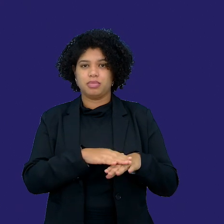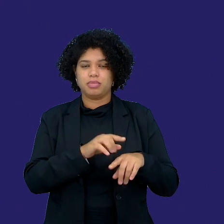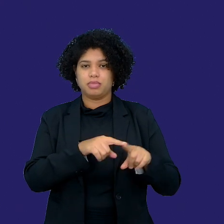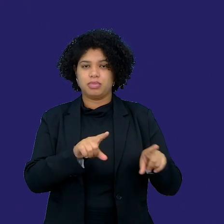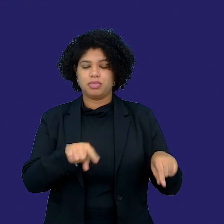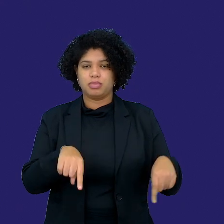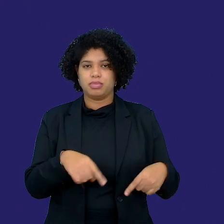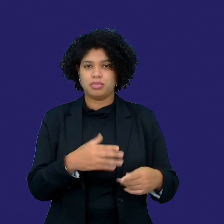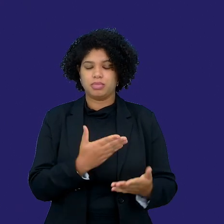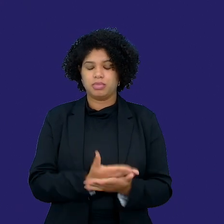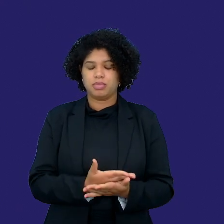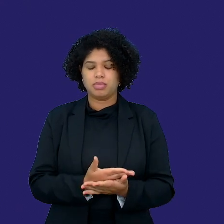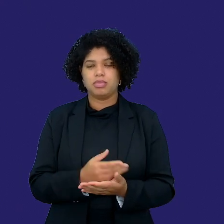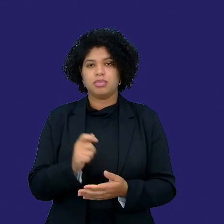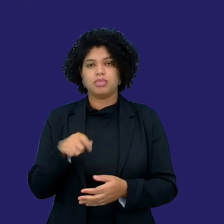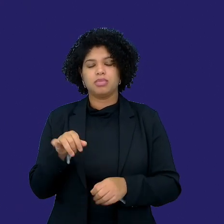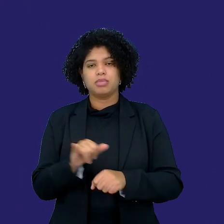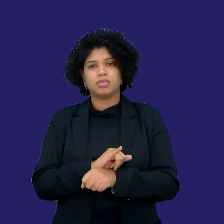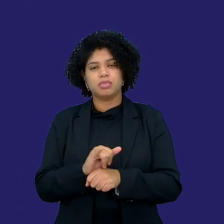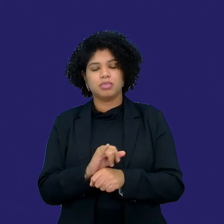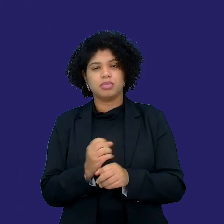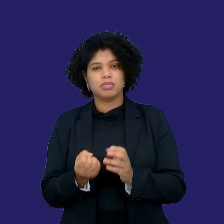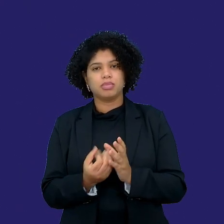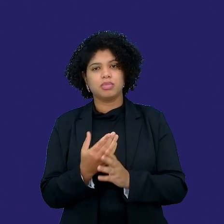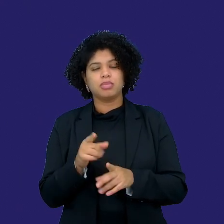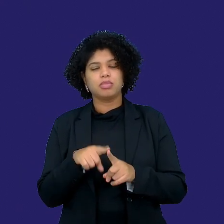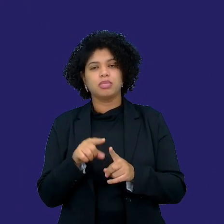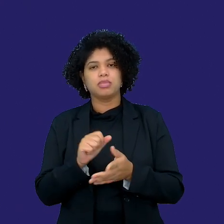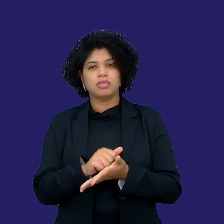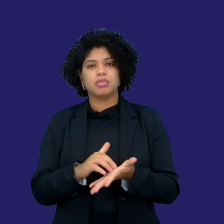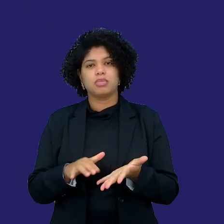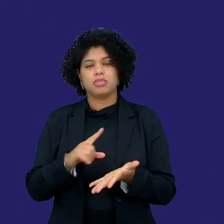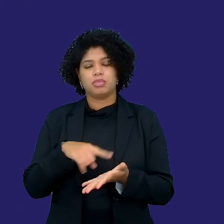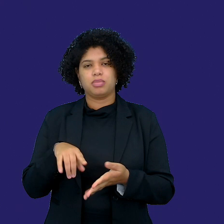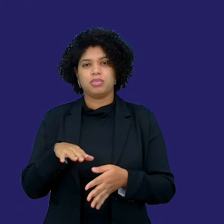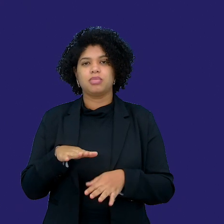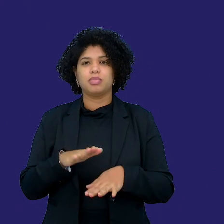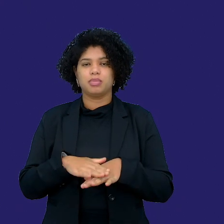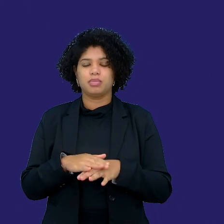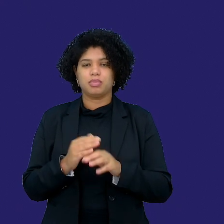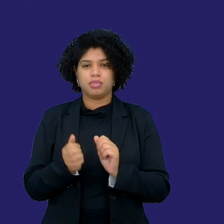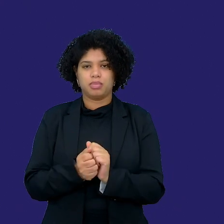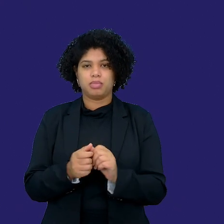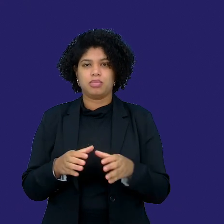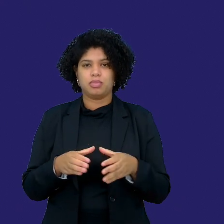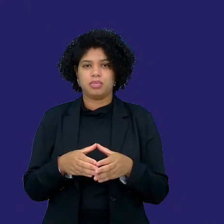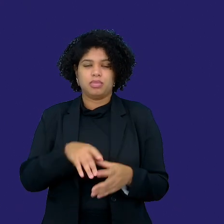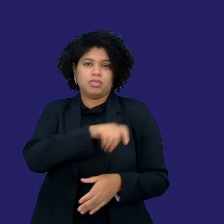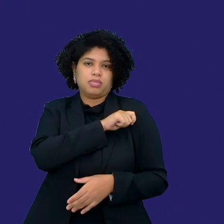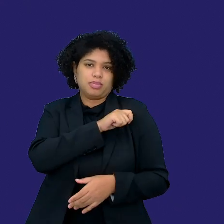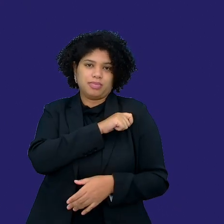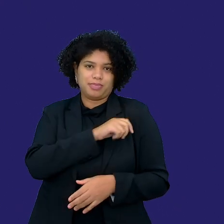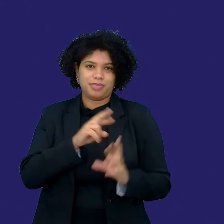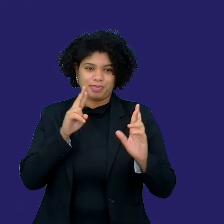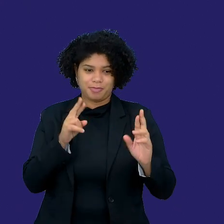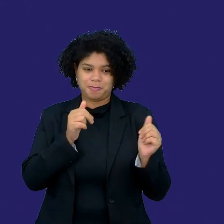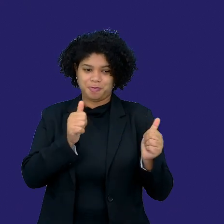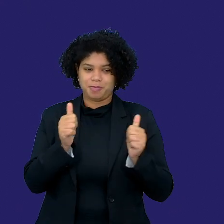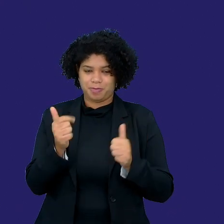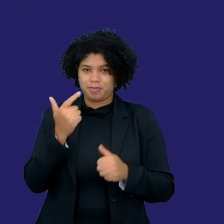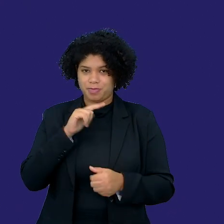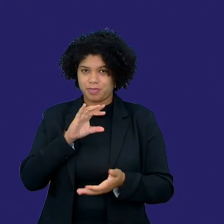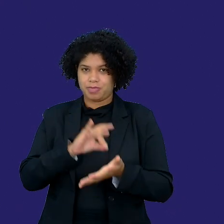estratégias, com a elaboração de estratégias, com as atividades que vocês vão propor para os alunos, que dê certo, né, quando